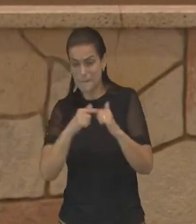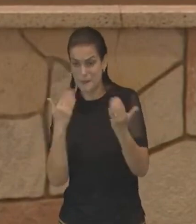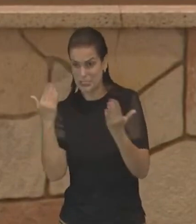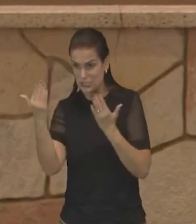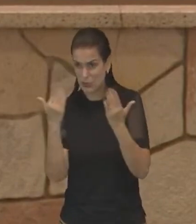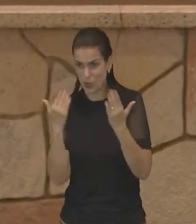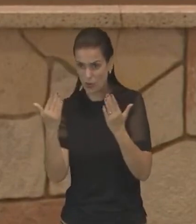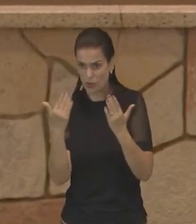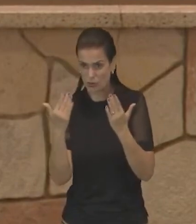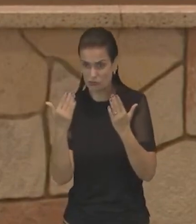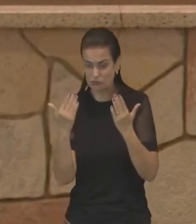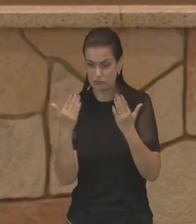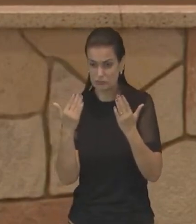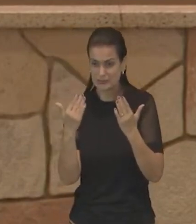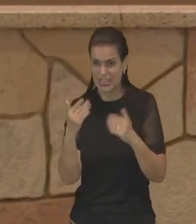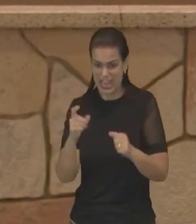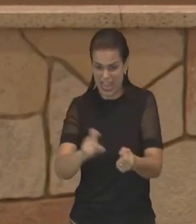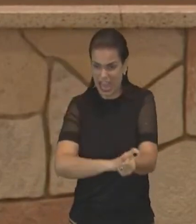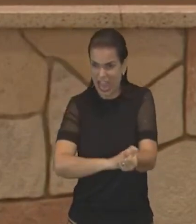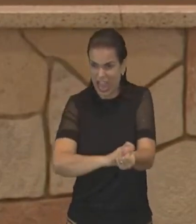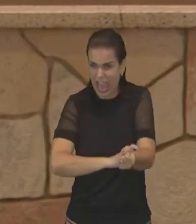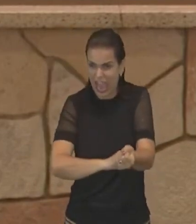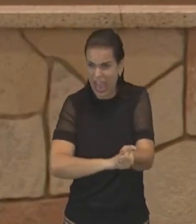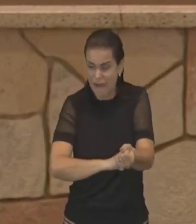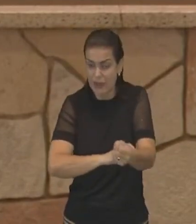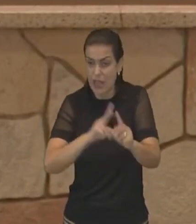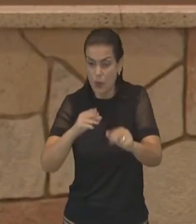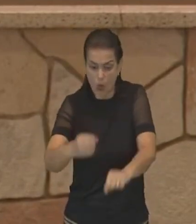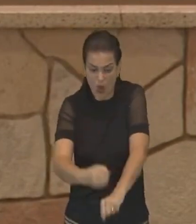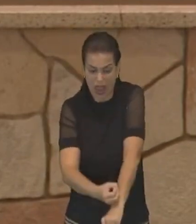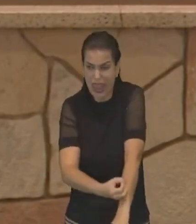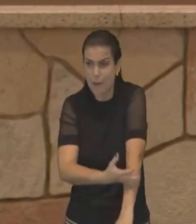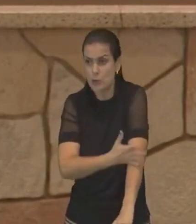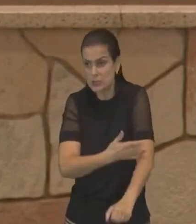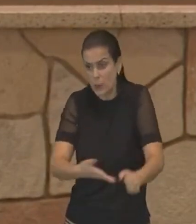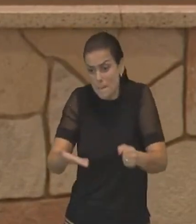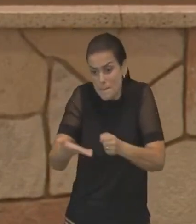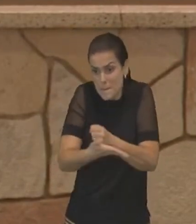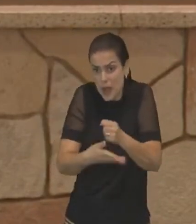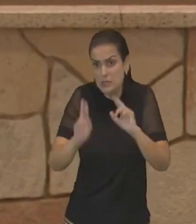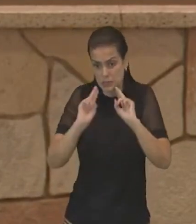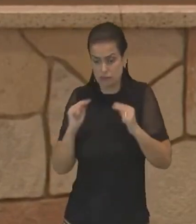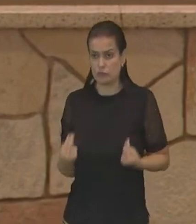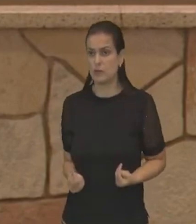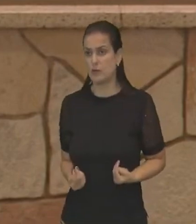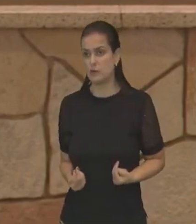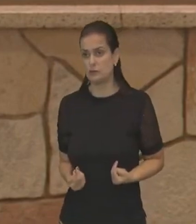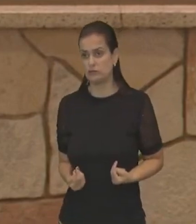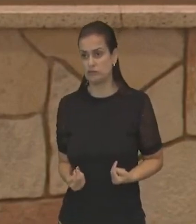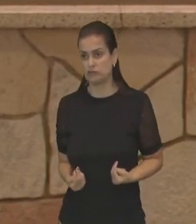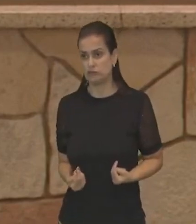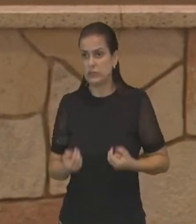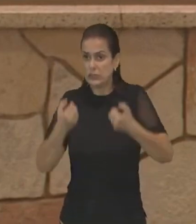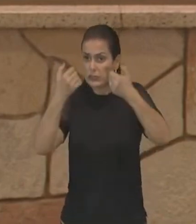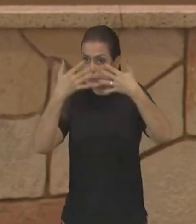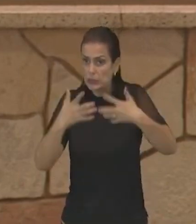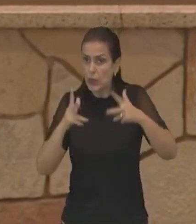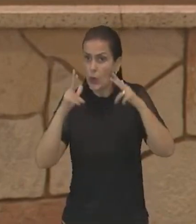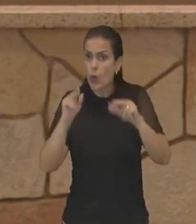neurocientistas atuais, a raiva é considerada uma emoção básica que pode ser definida em termos gerais como